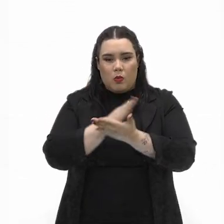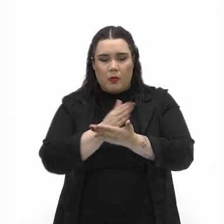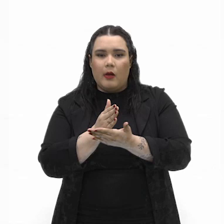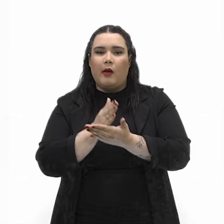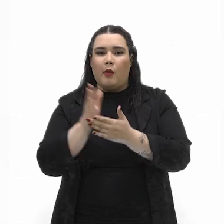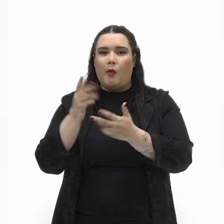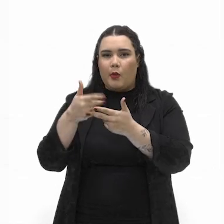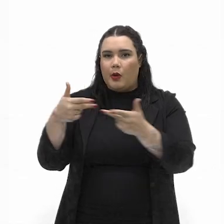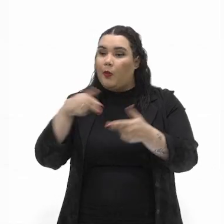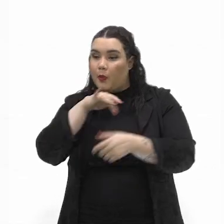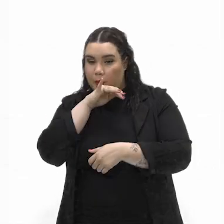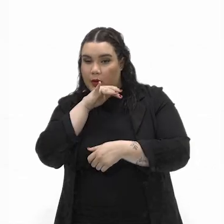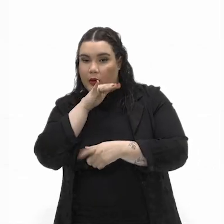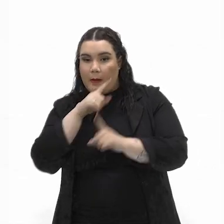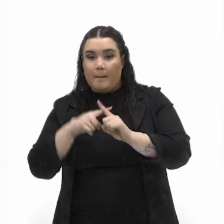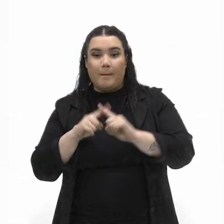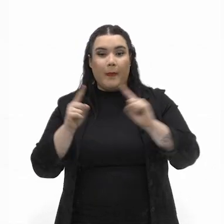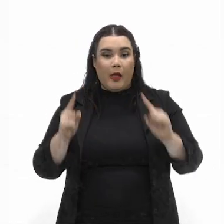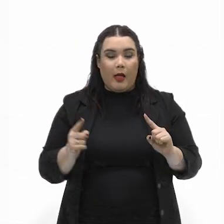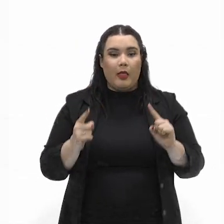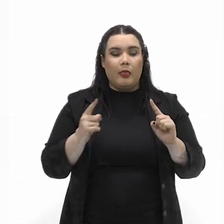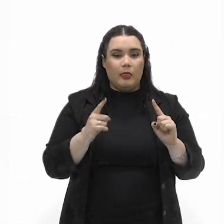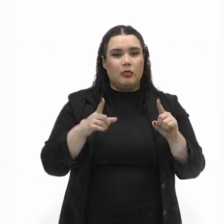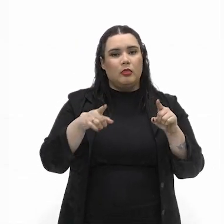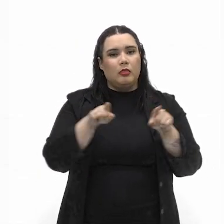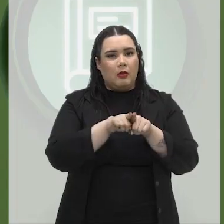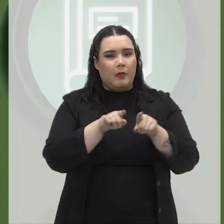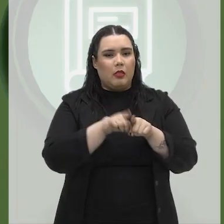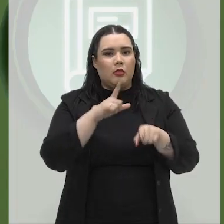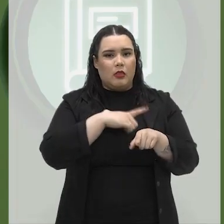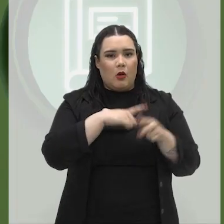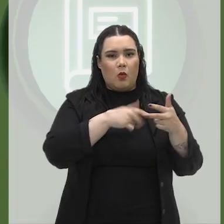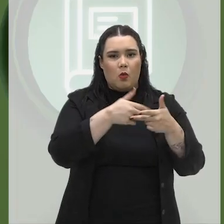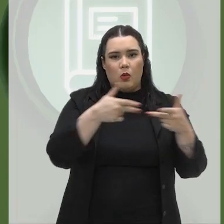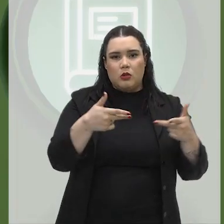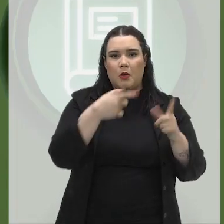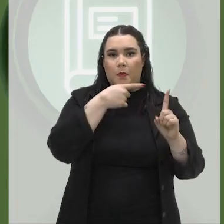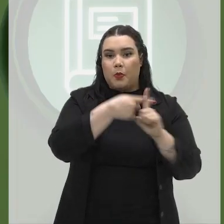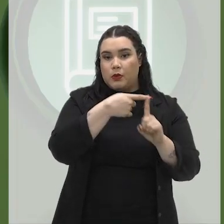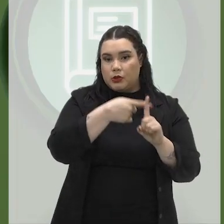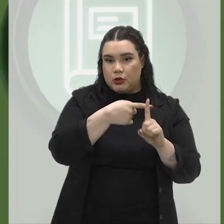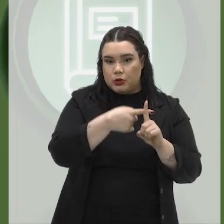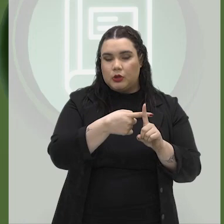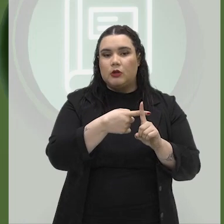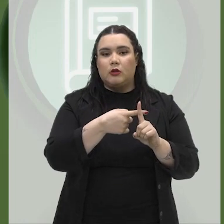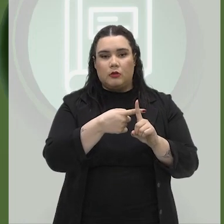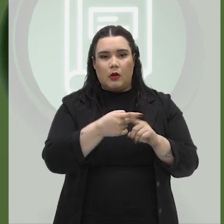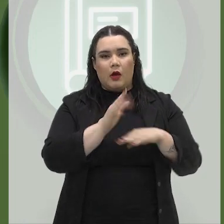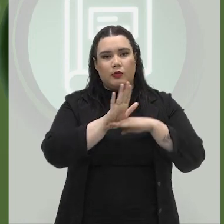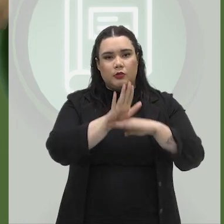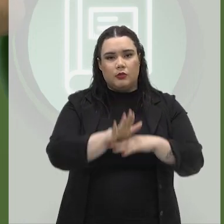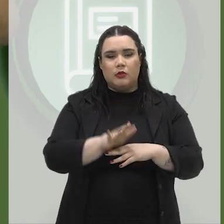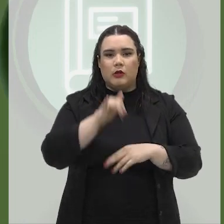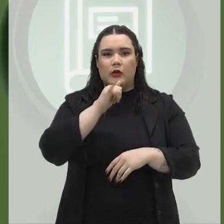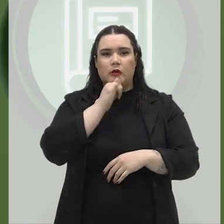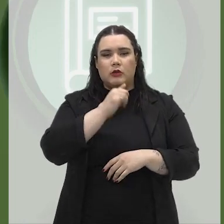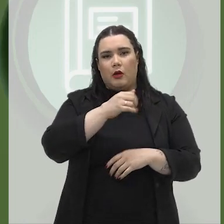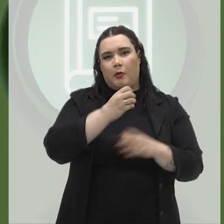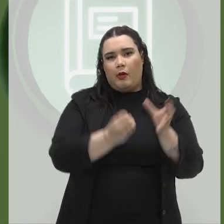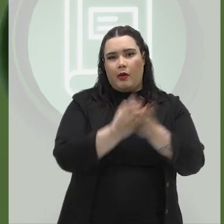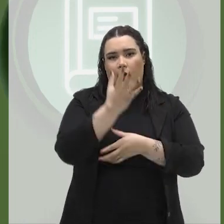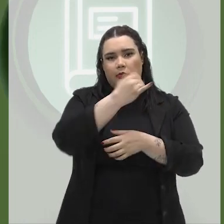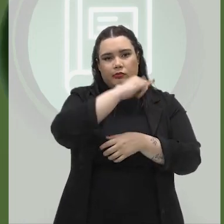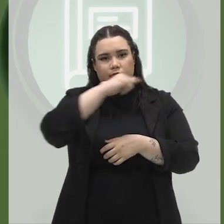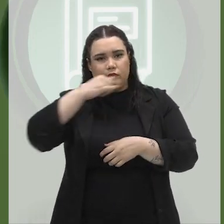desvantagens, mas deixou na humanidade grandes marcas beneficiadoras, tá, pessoal? Como geração de energia,